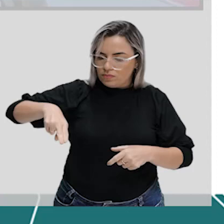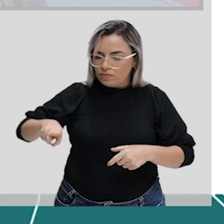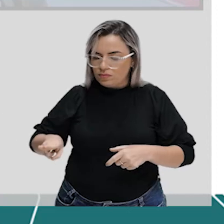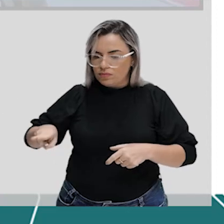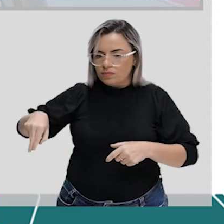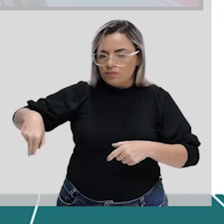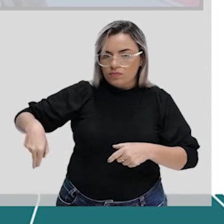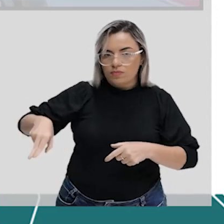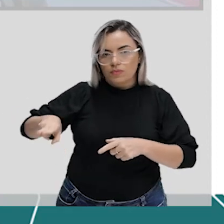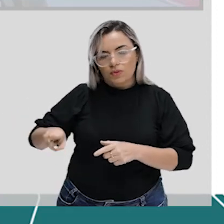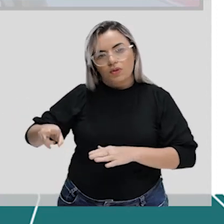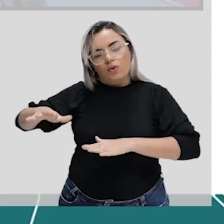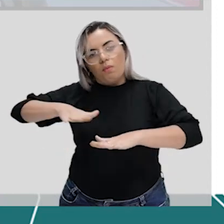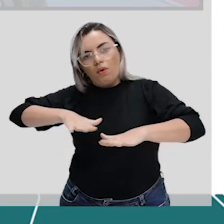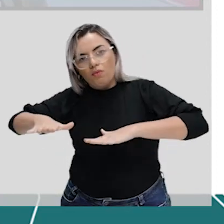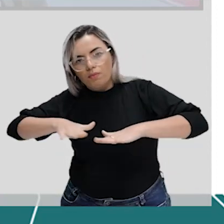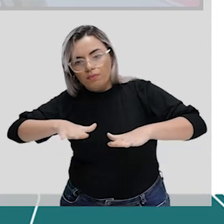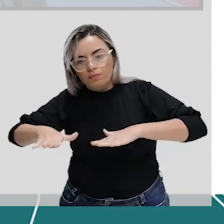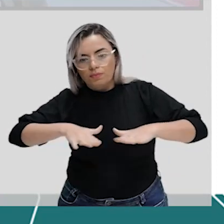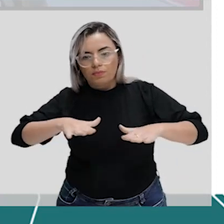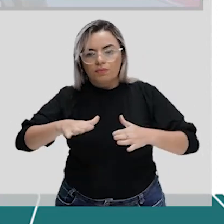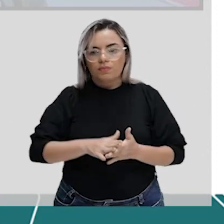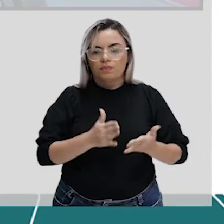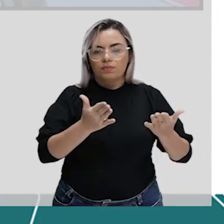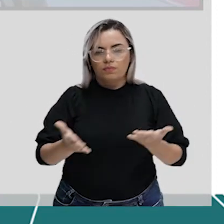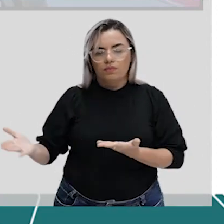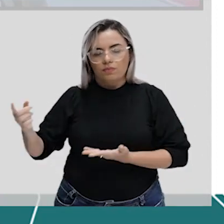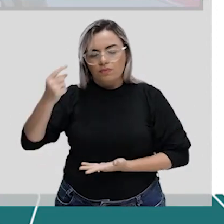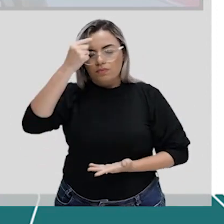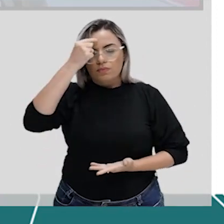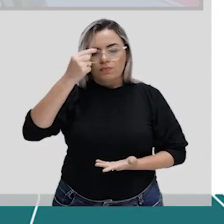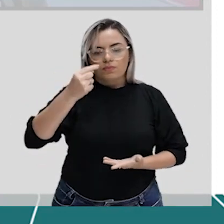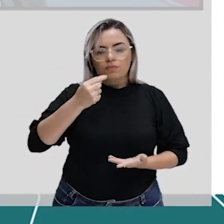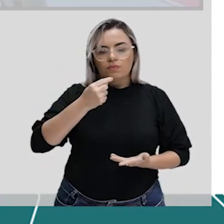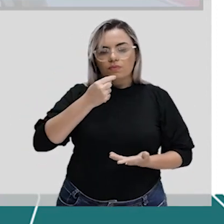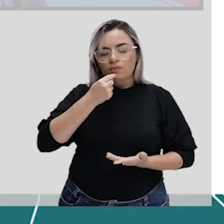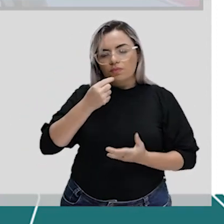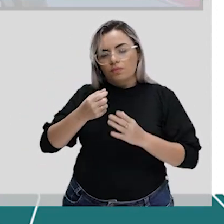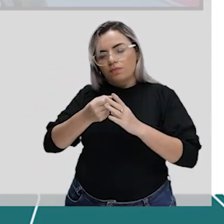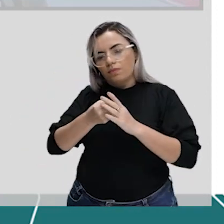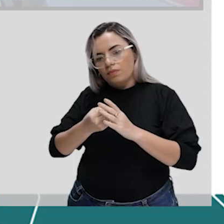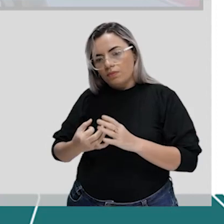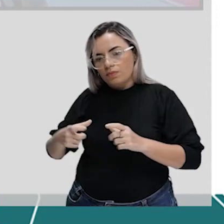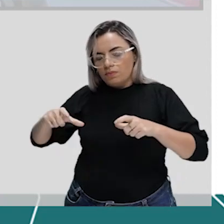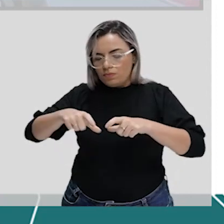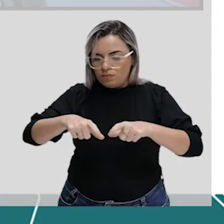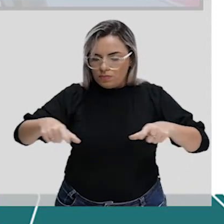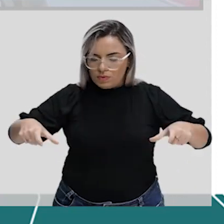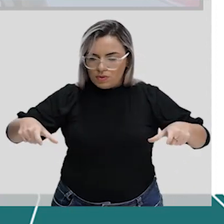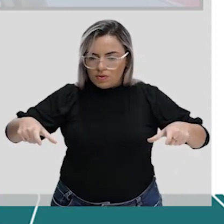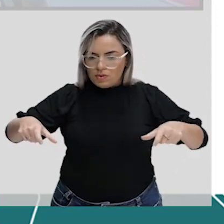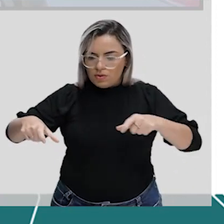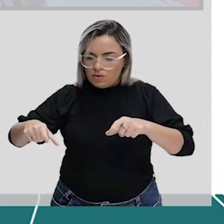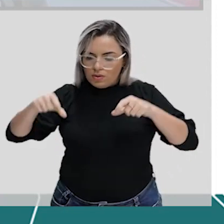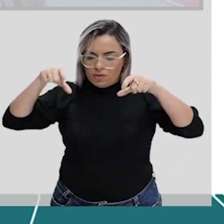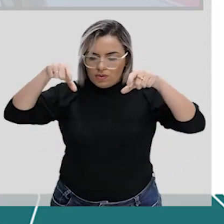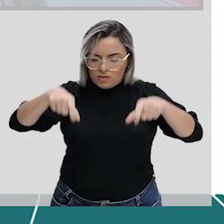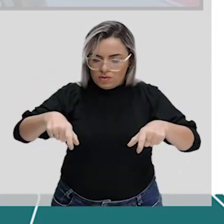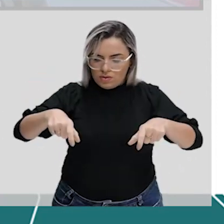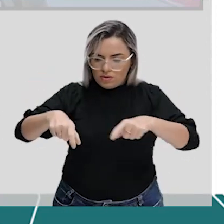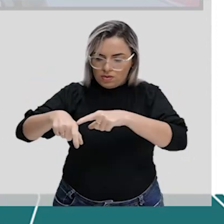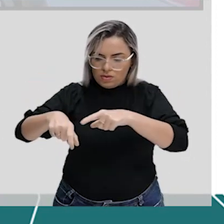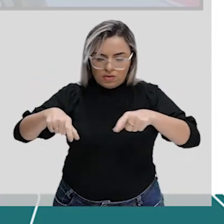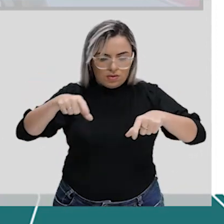unidas e paralelas. Está aqui o cavalo com alças. Ó. Uma espécie lá como se fosse uma trave, existem as duas alças,